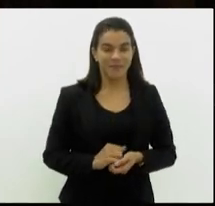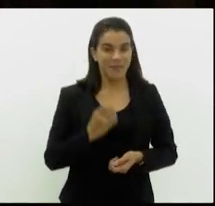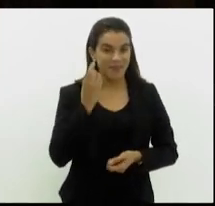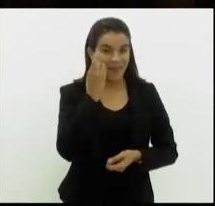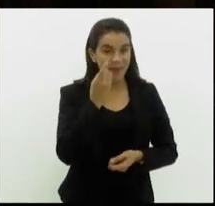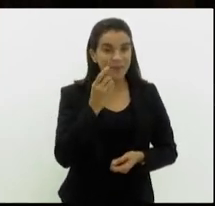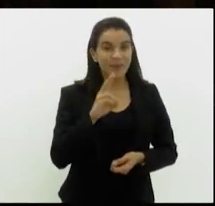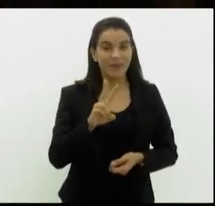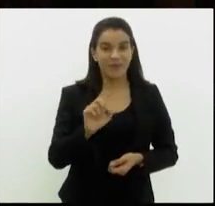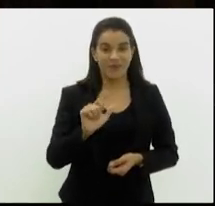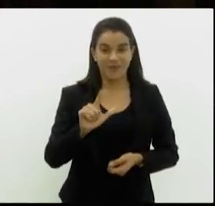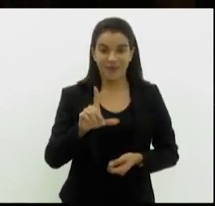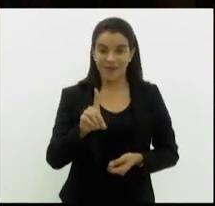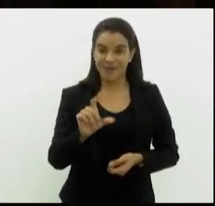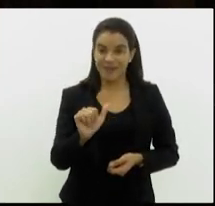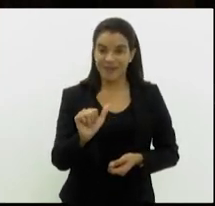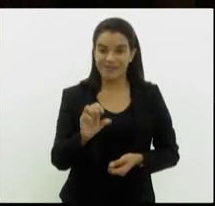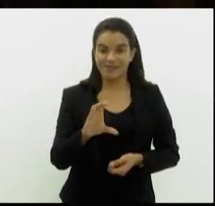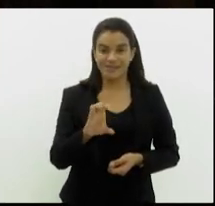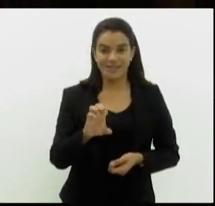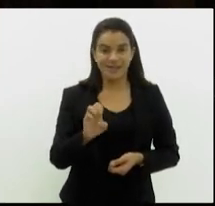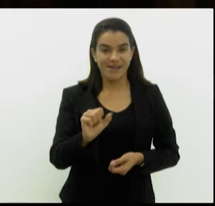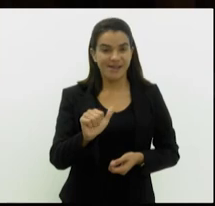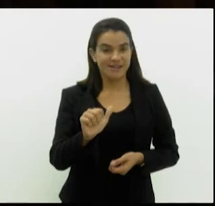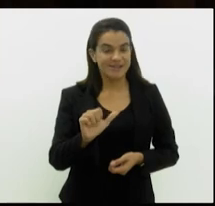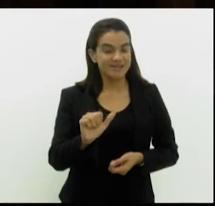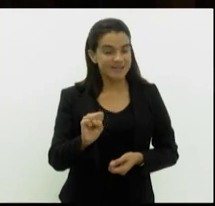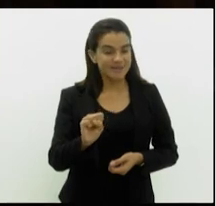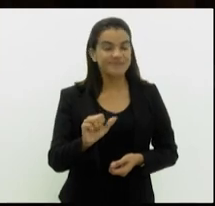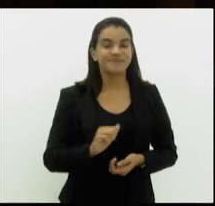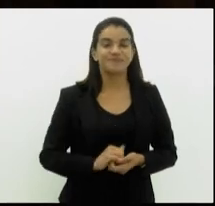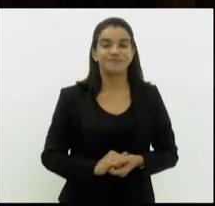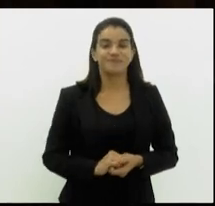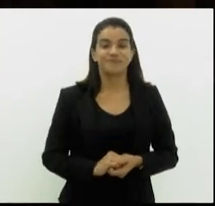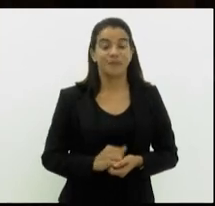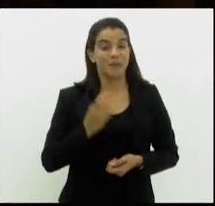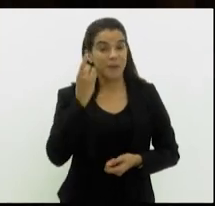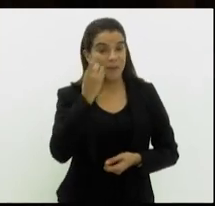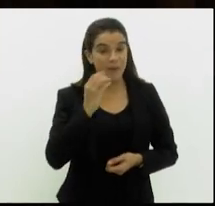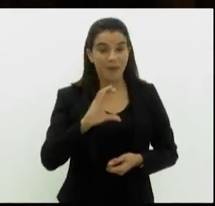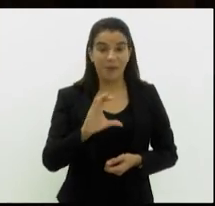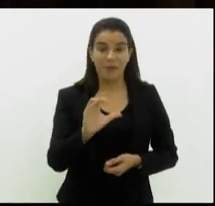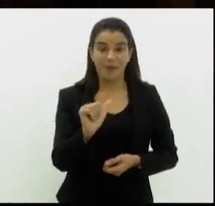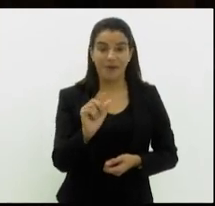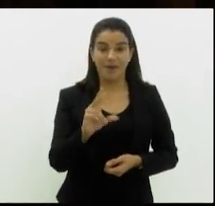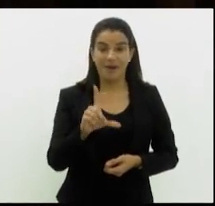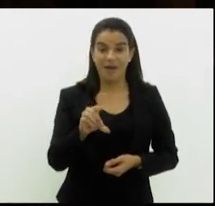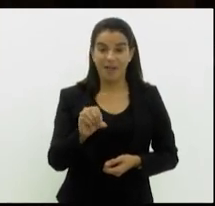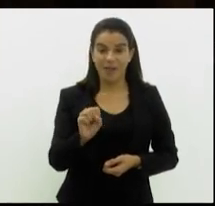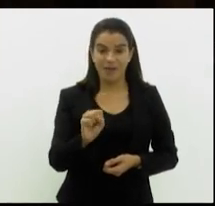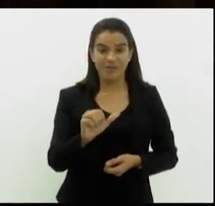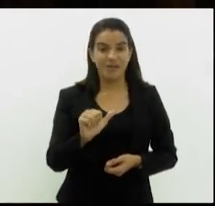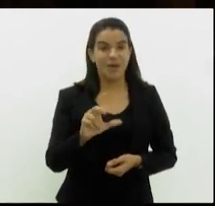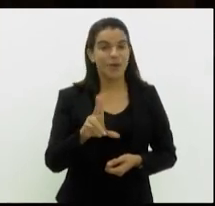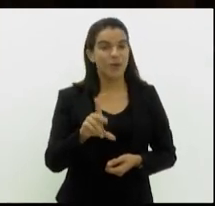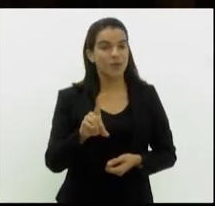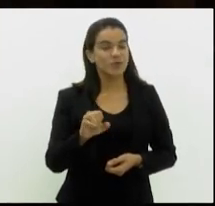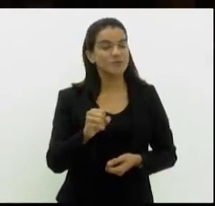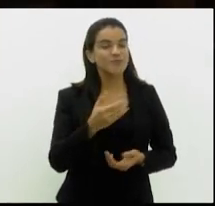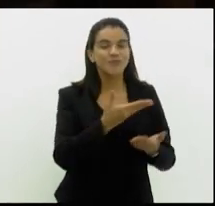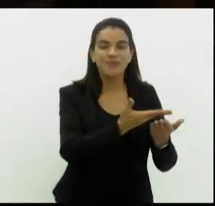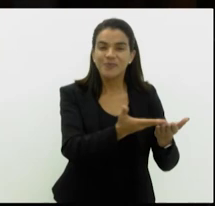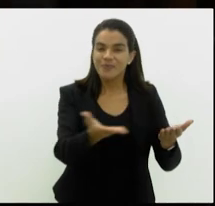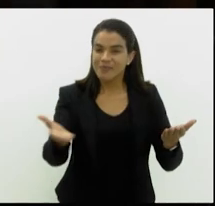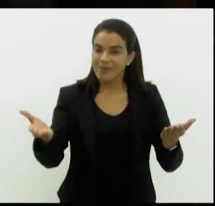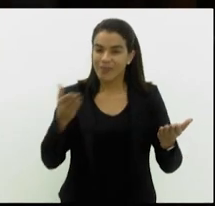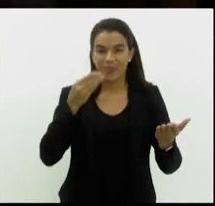deputado Valdaceasa, senhor deputado Carlos Augusto, senhoras e senhores